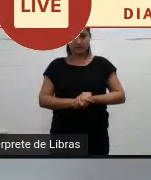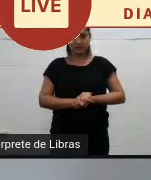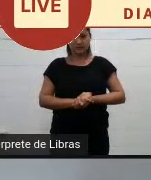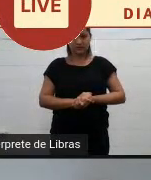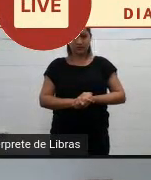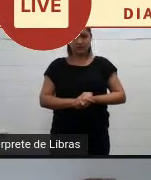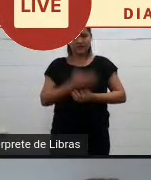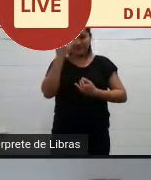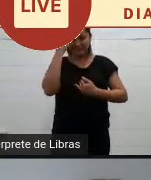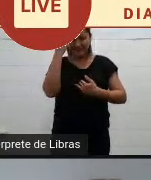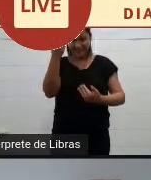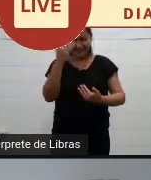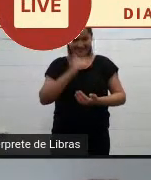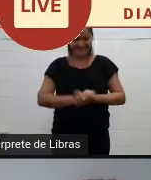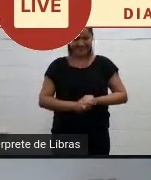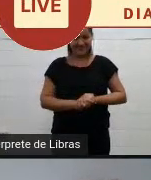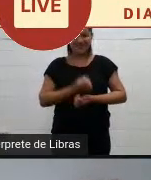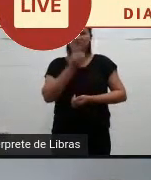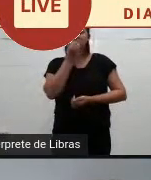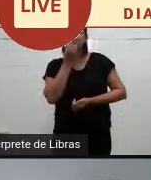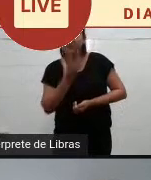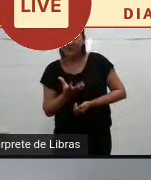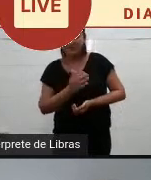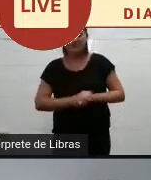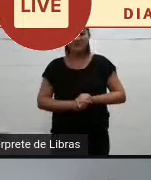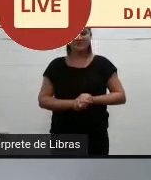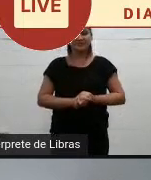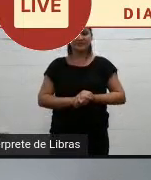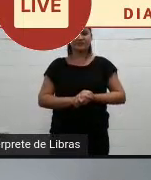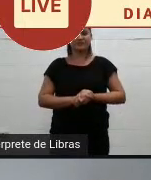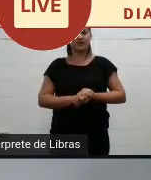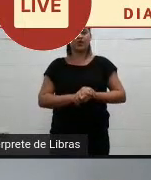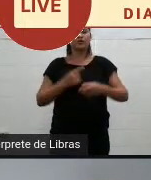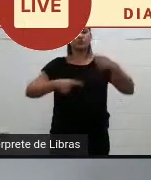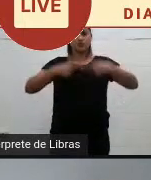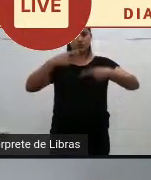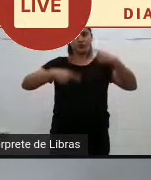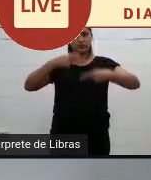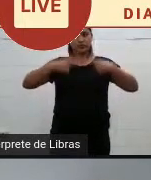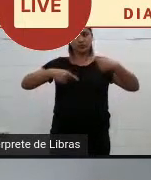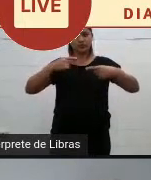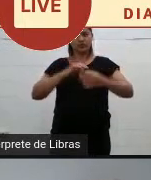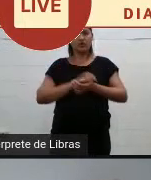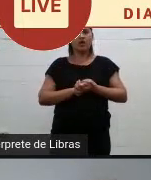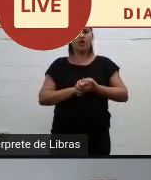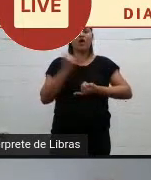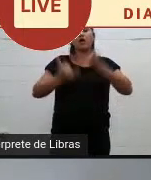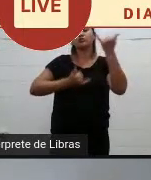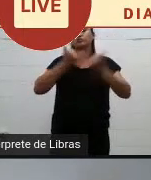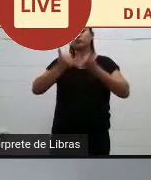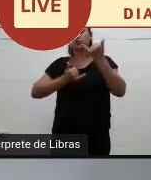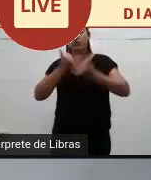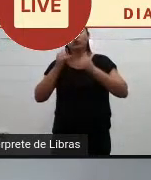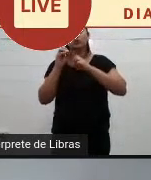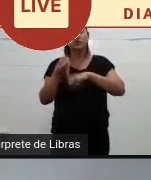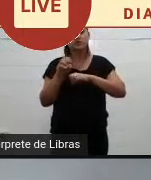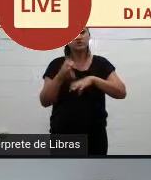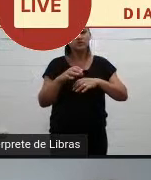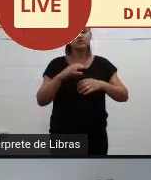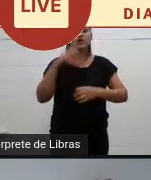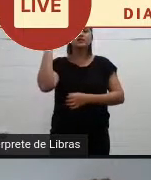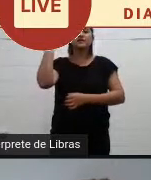Isso, obrigada. Bom, o nosso produto educacional é um jogo lúdico e pedagógico intitulado